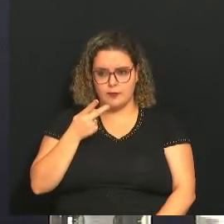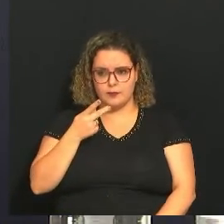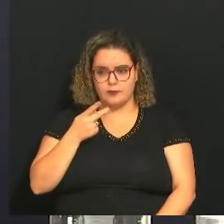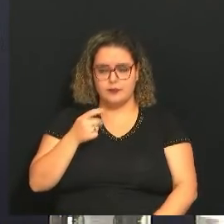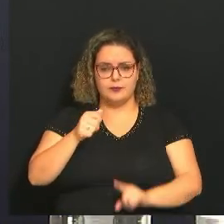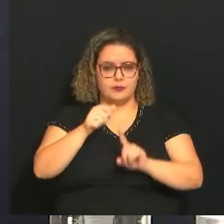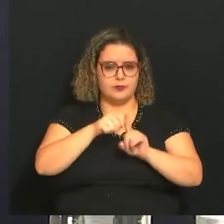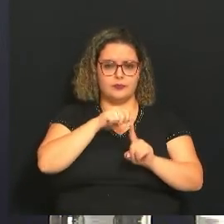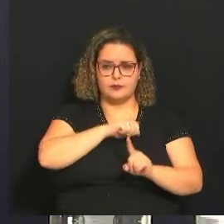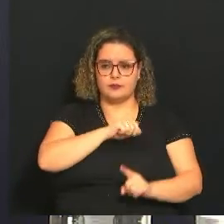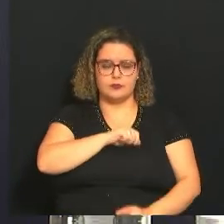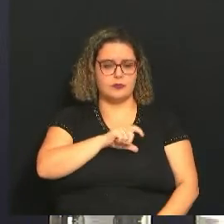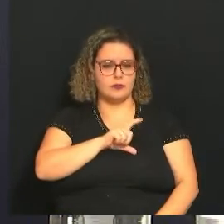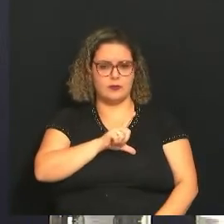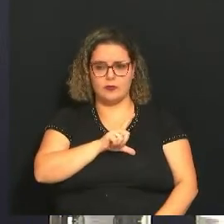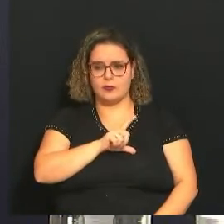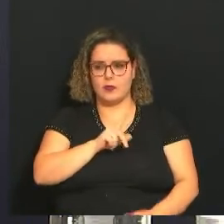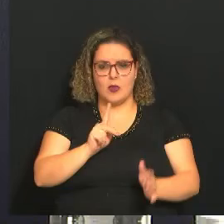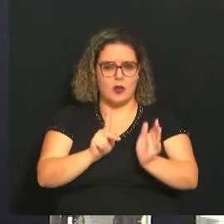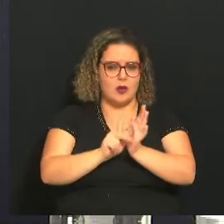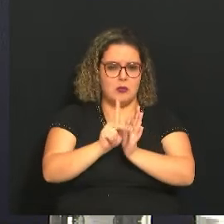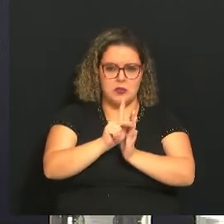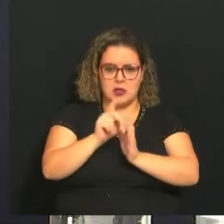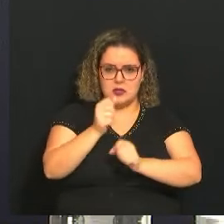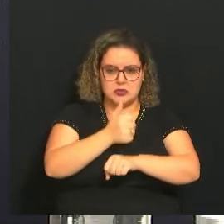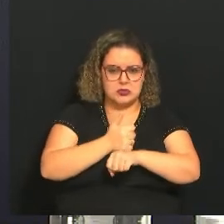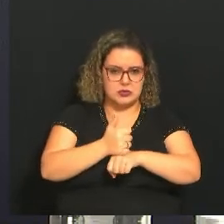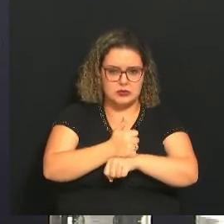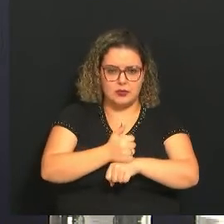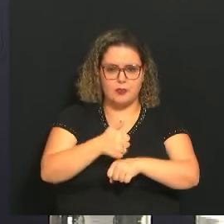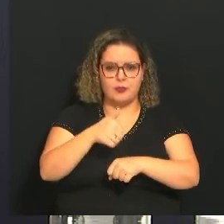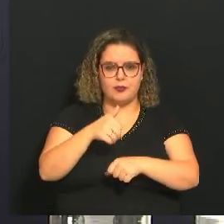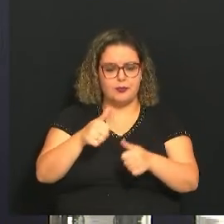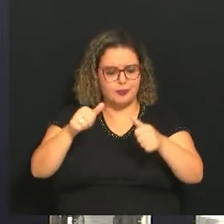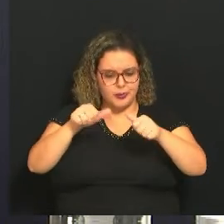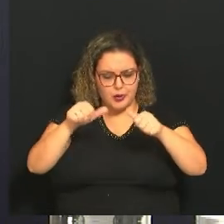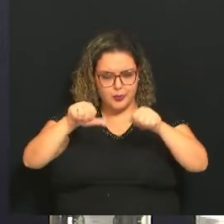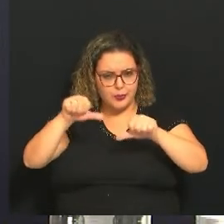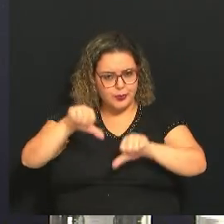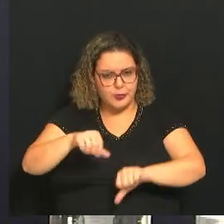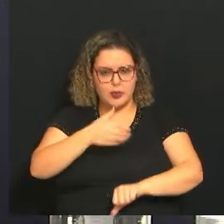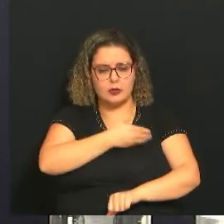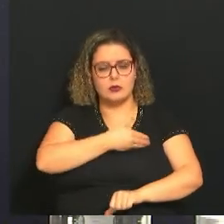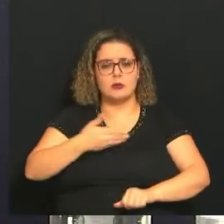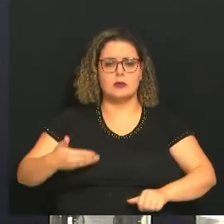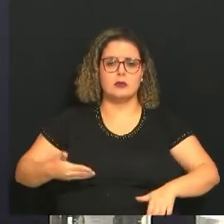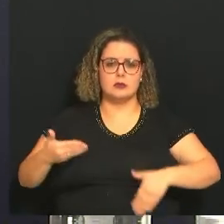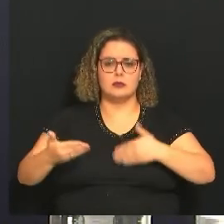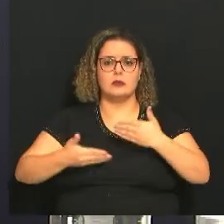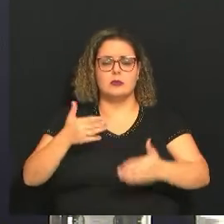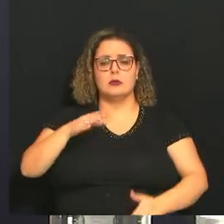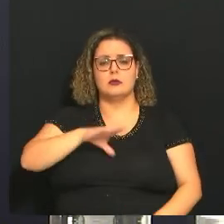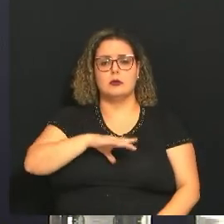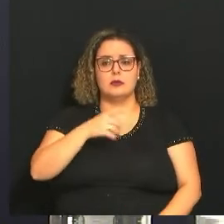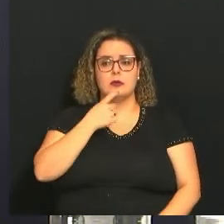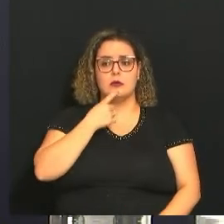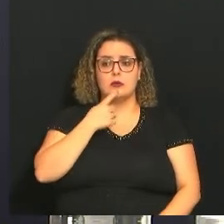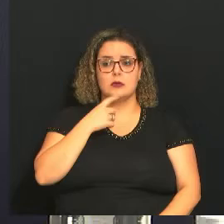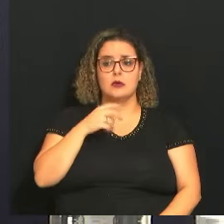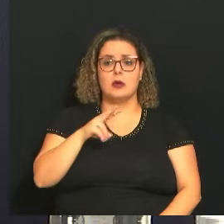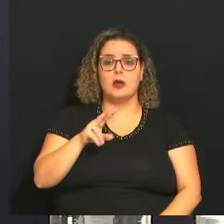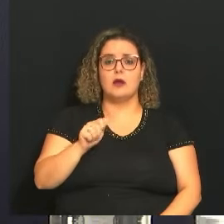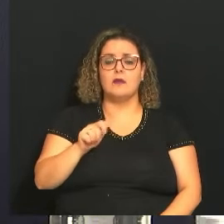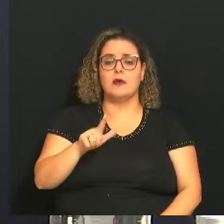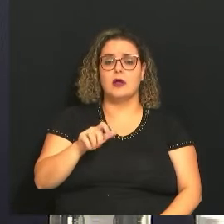salarial, sem plano de cargos, cada vez mais defasado o salário do servidor no município de Campinas. A Valéria Mari falou o